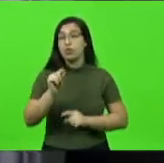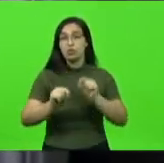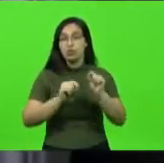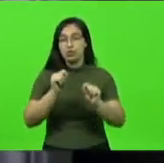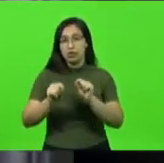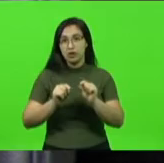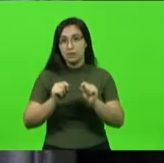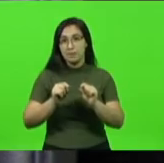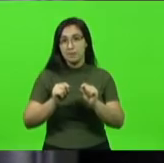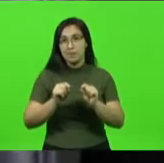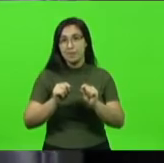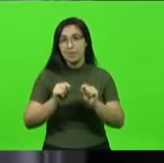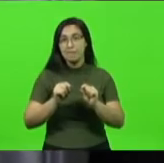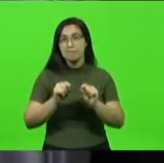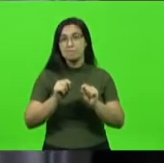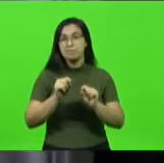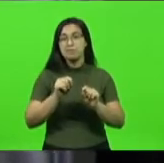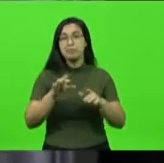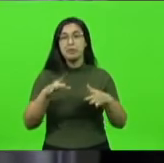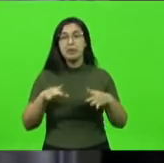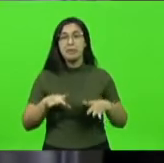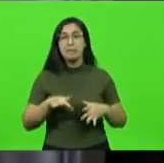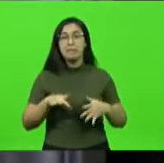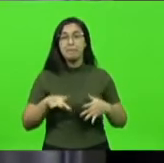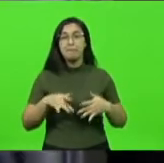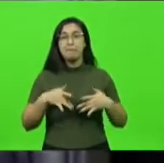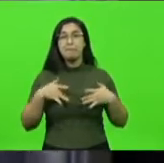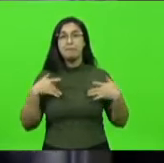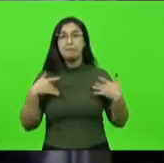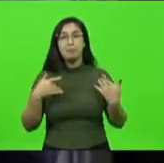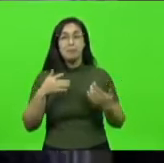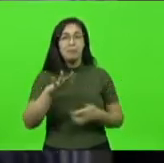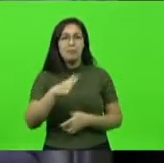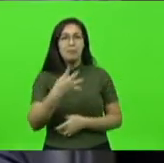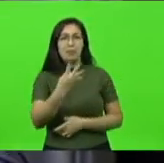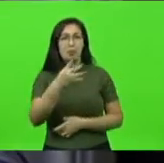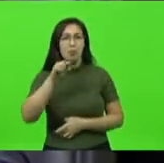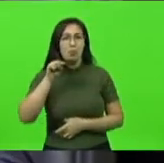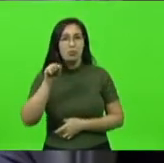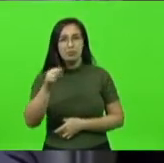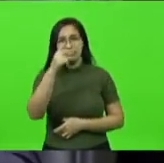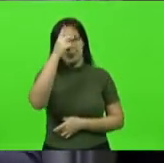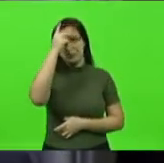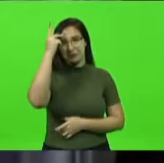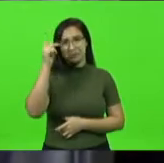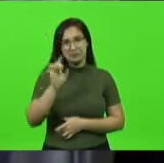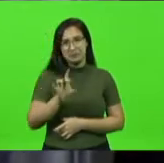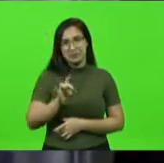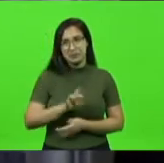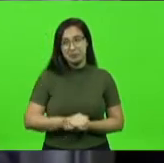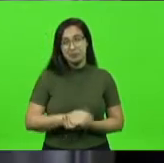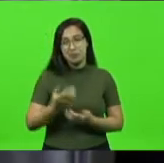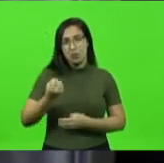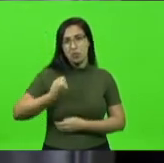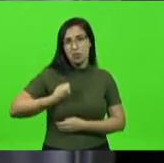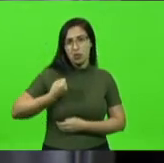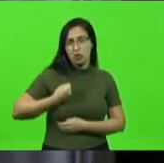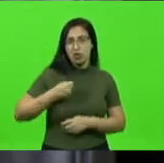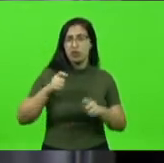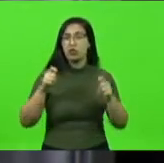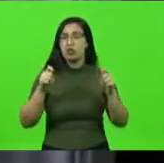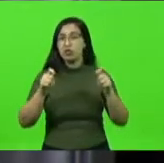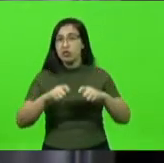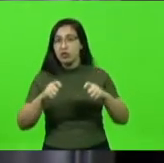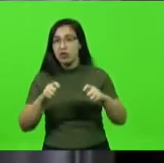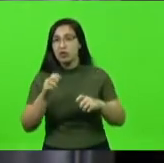ele apenas privilegia um pouco mais de 4 mil. Então, acho que só por esses 2 dados, eu acho que vale a pena, e eu tenho